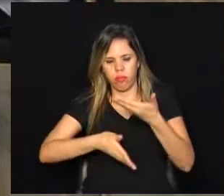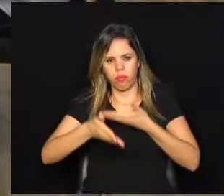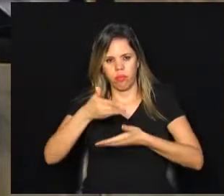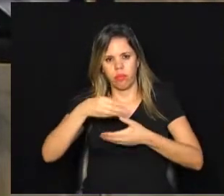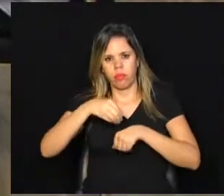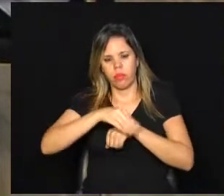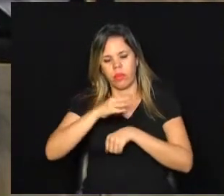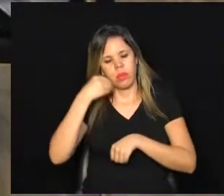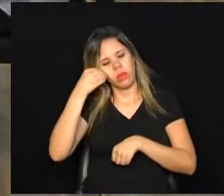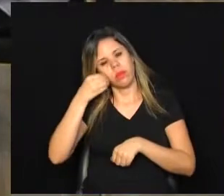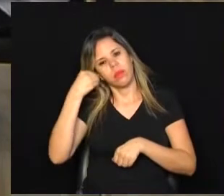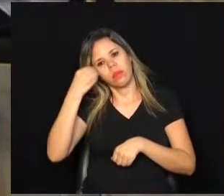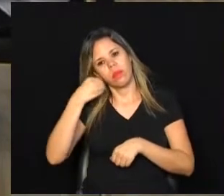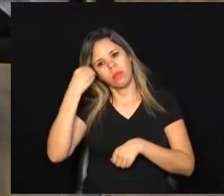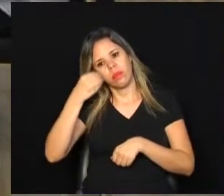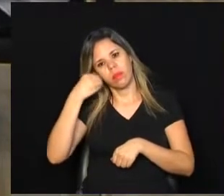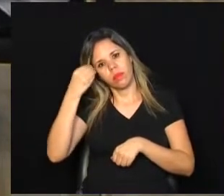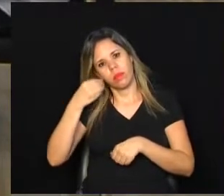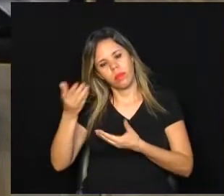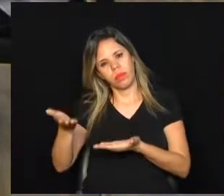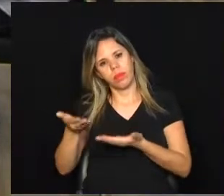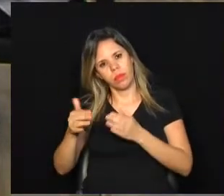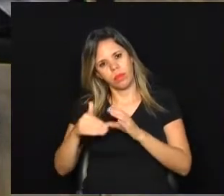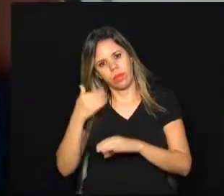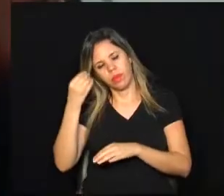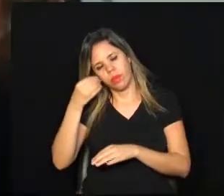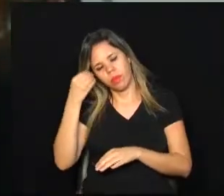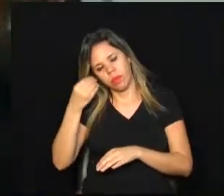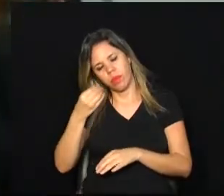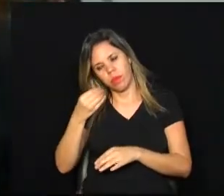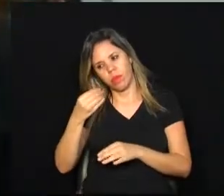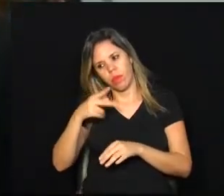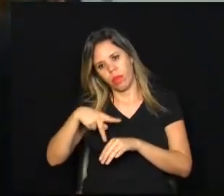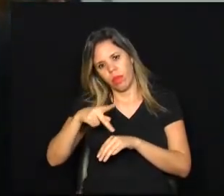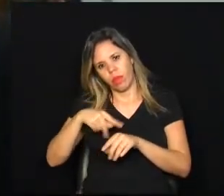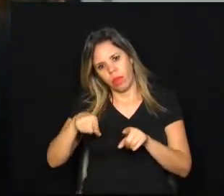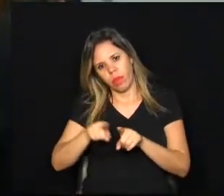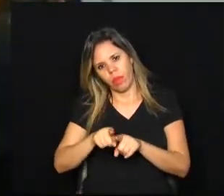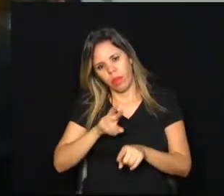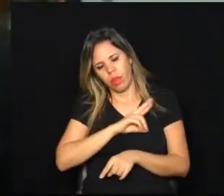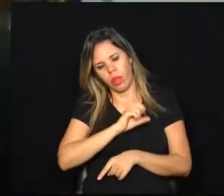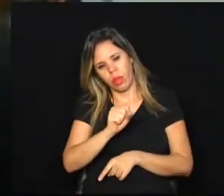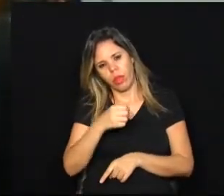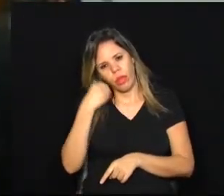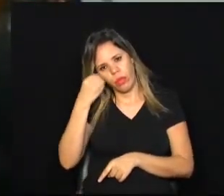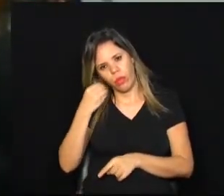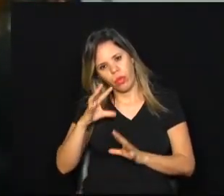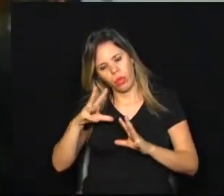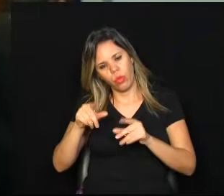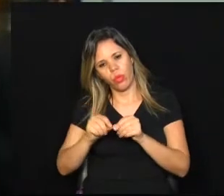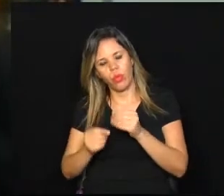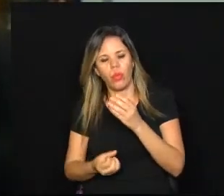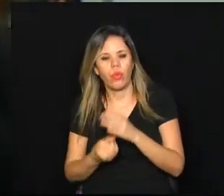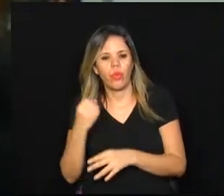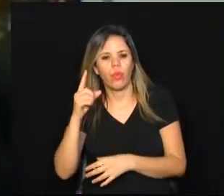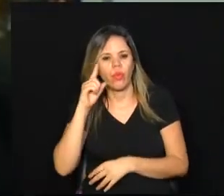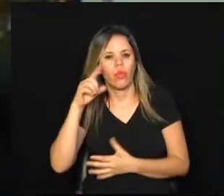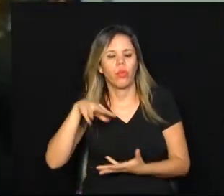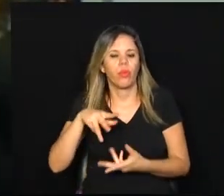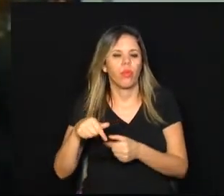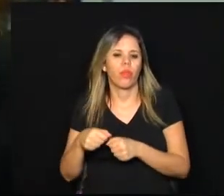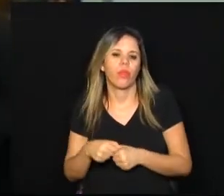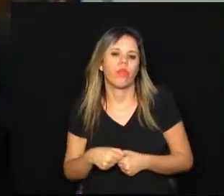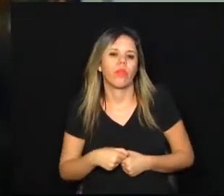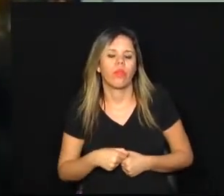para 170 países e recebemos a experiência desses países. O Rossini vivenciou tudo isso no Fórum Mundial da Água, no nosso